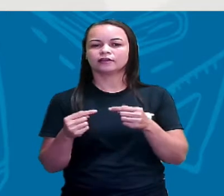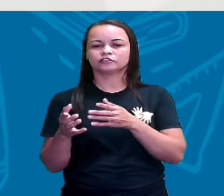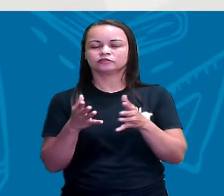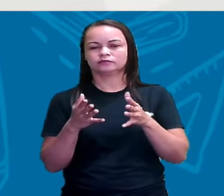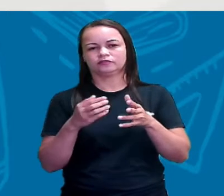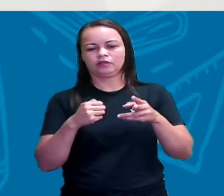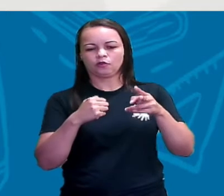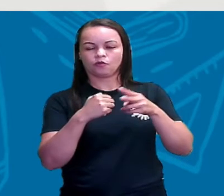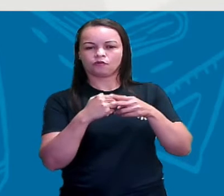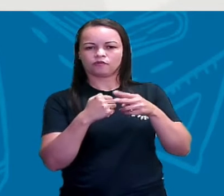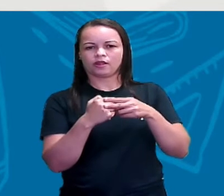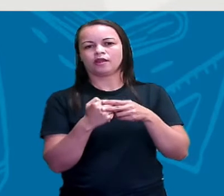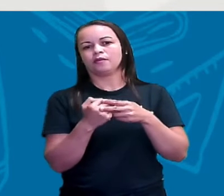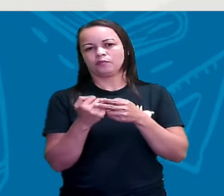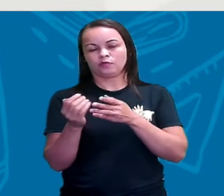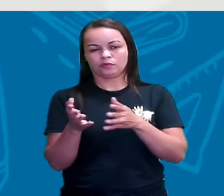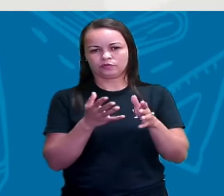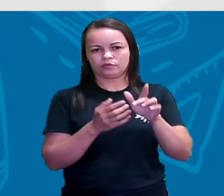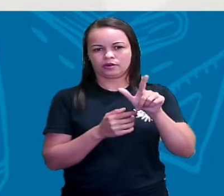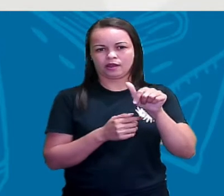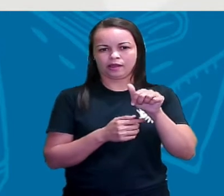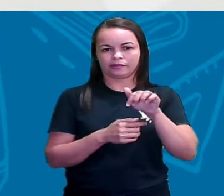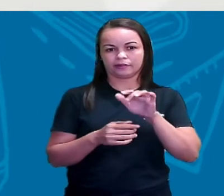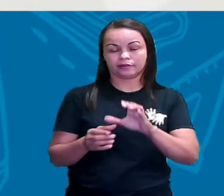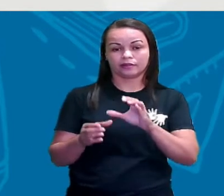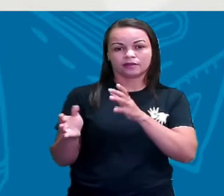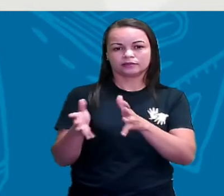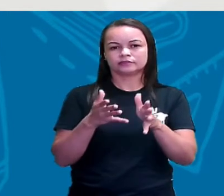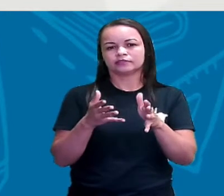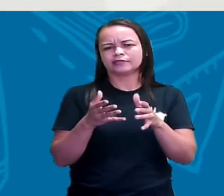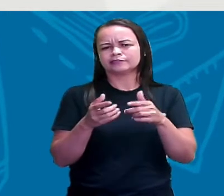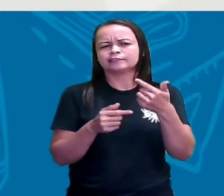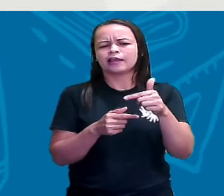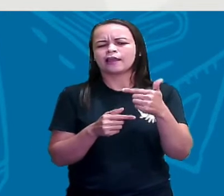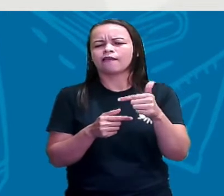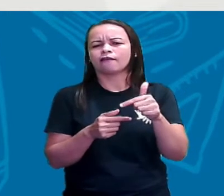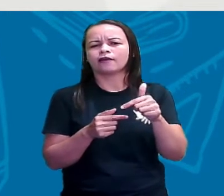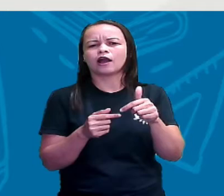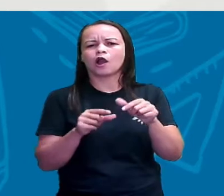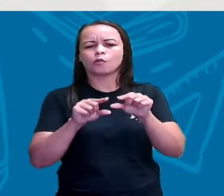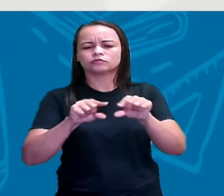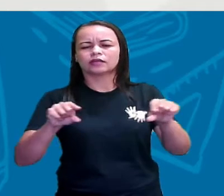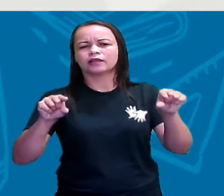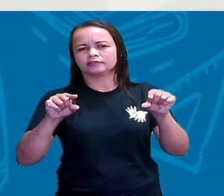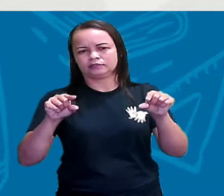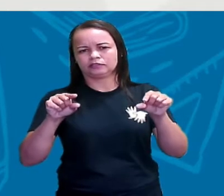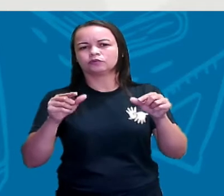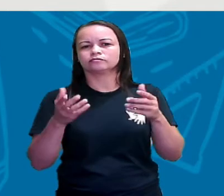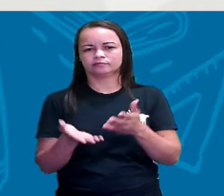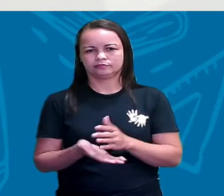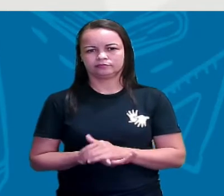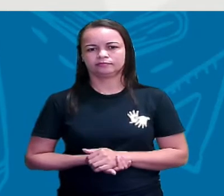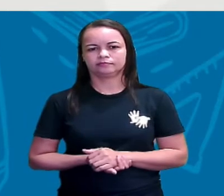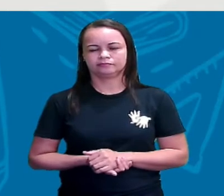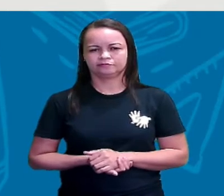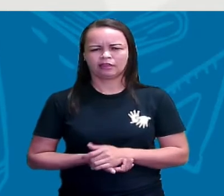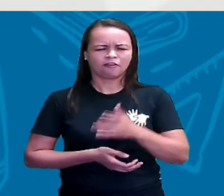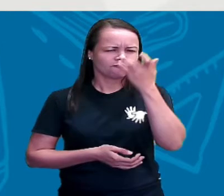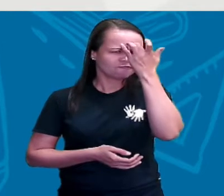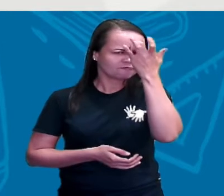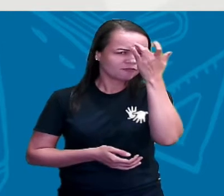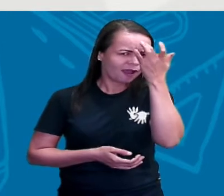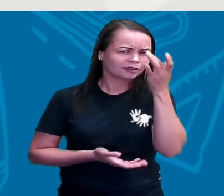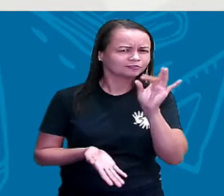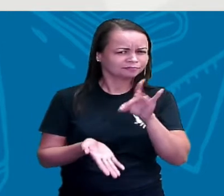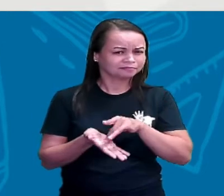verbo like, da minha forma original, sem alteração, e o complemento da minha frase. Facinho